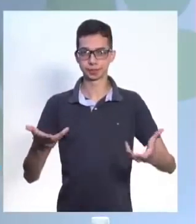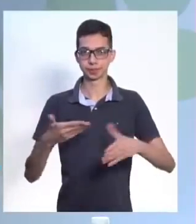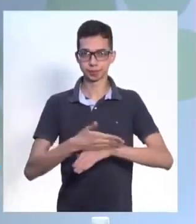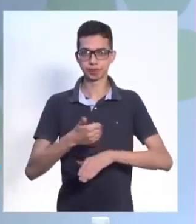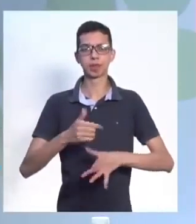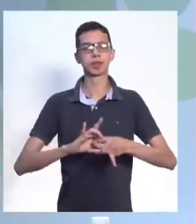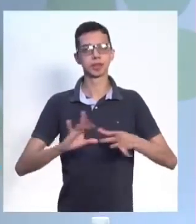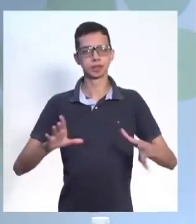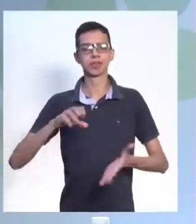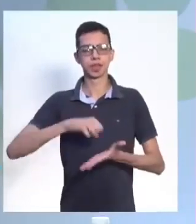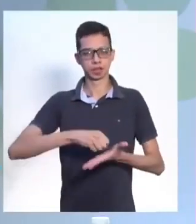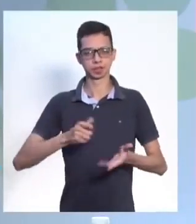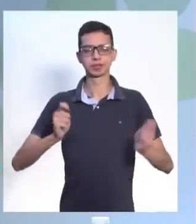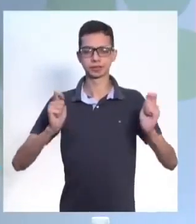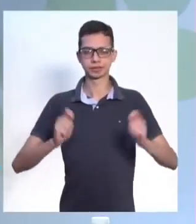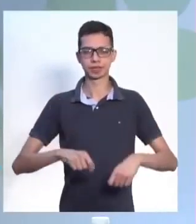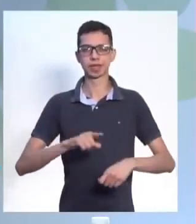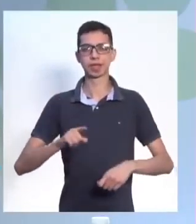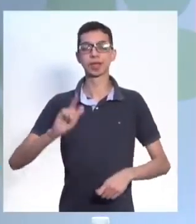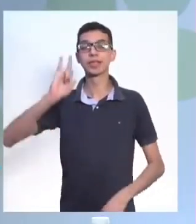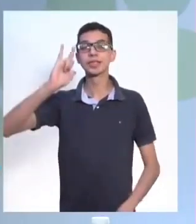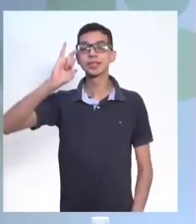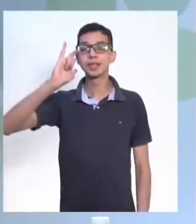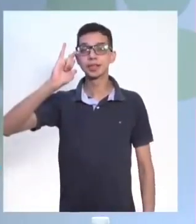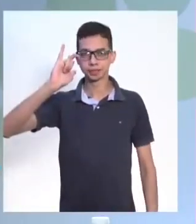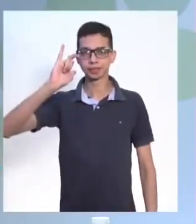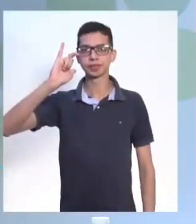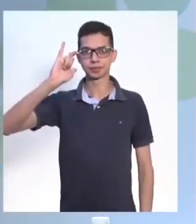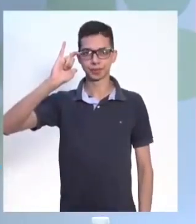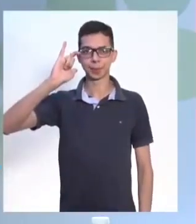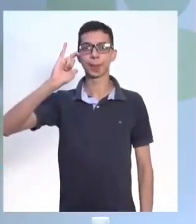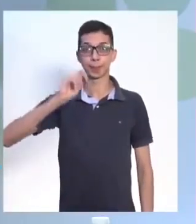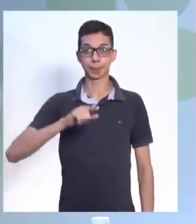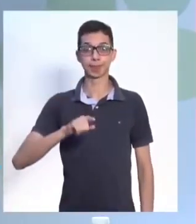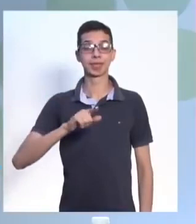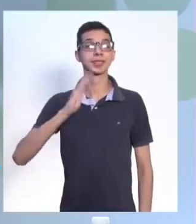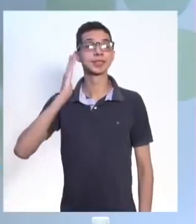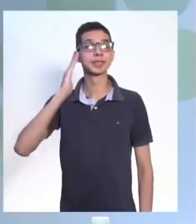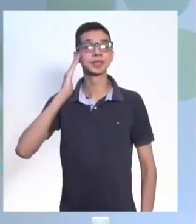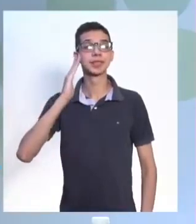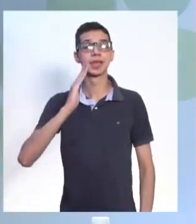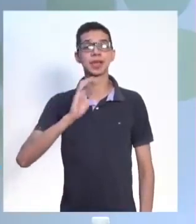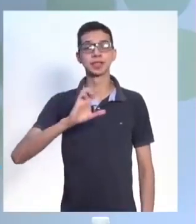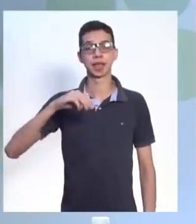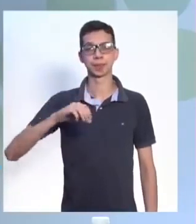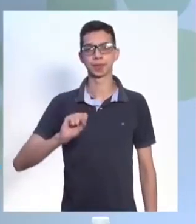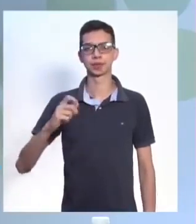você ir lá no Instagram, né, do Centro de Mídias Matemática, que é o